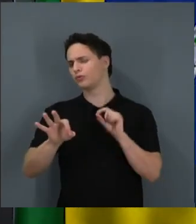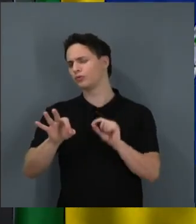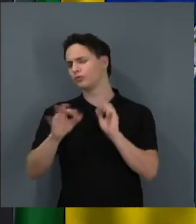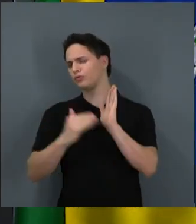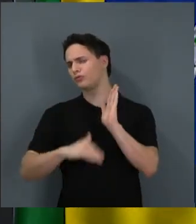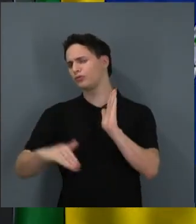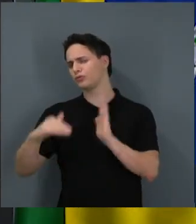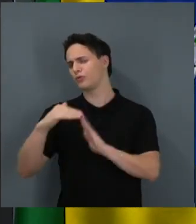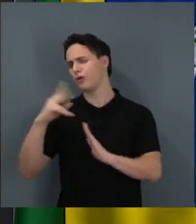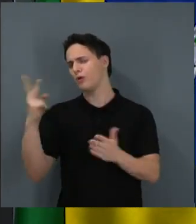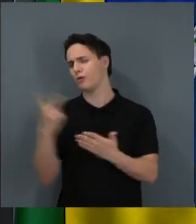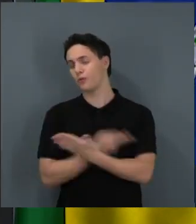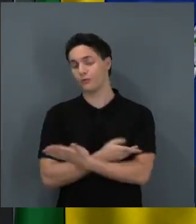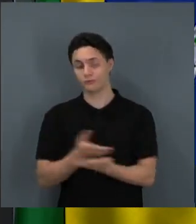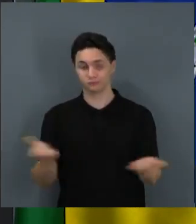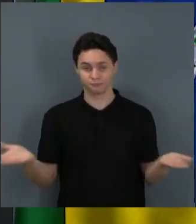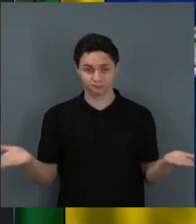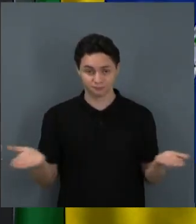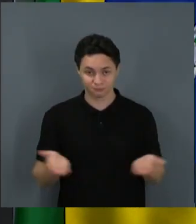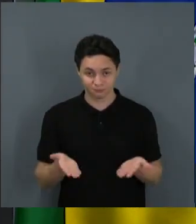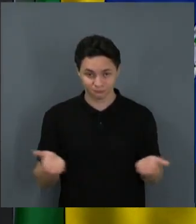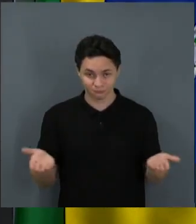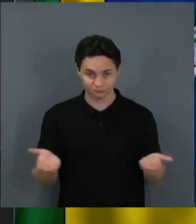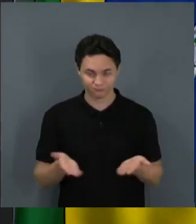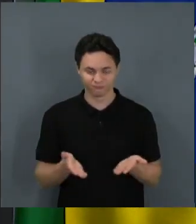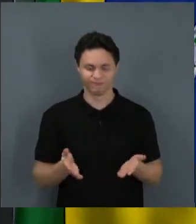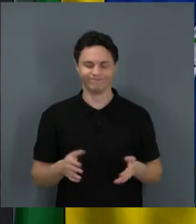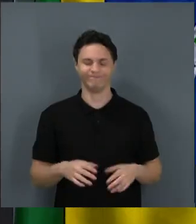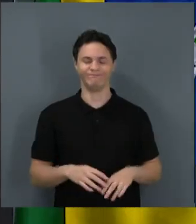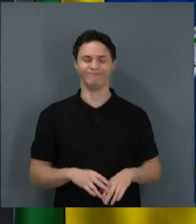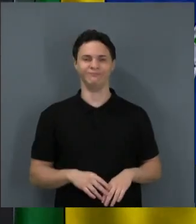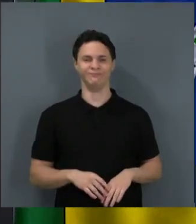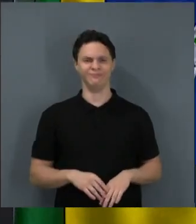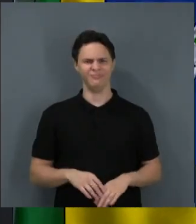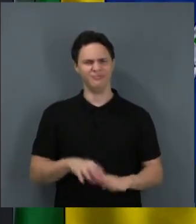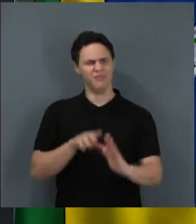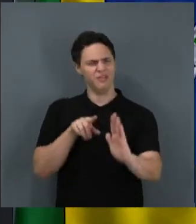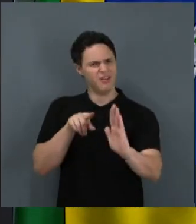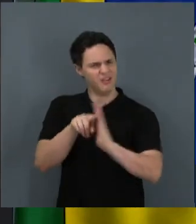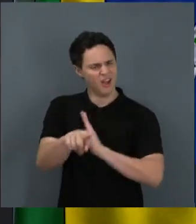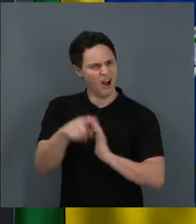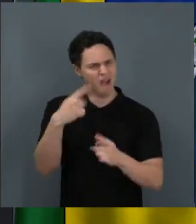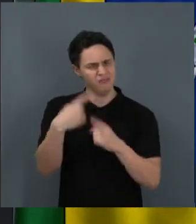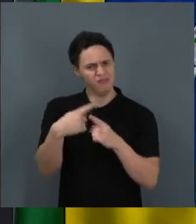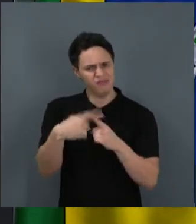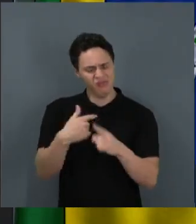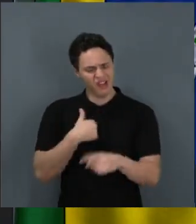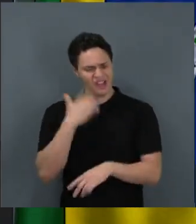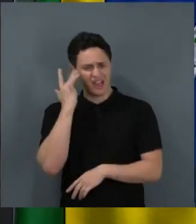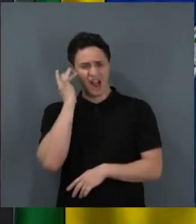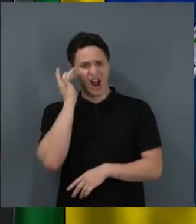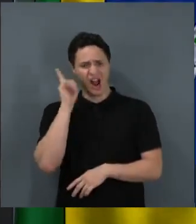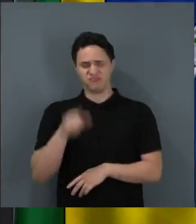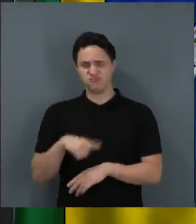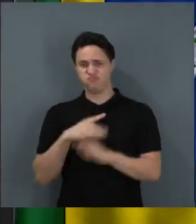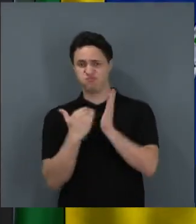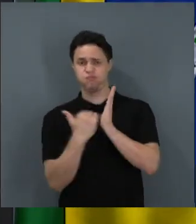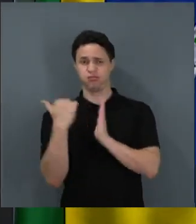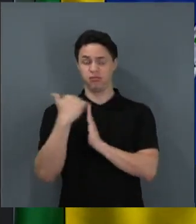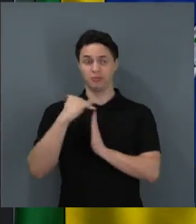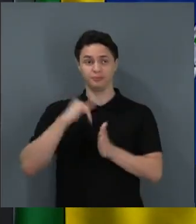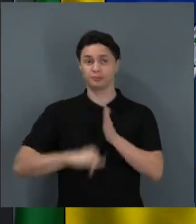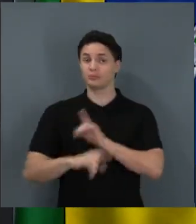agora? E eu pergunto isso, não é porque eu acho que tem imposto de mais ou de menos, é porque nós